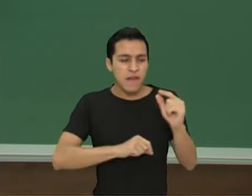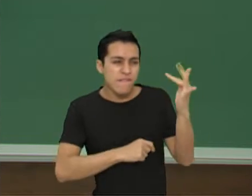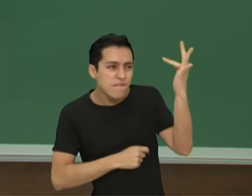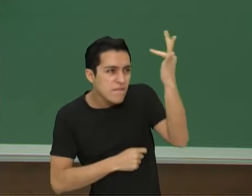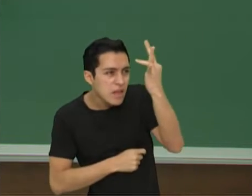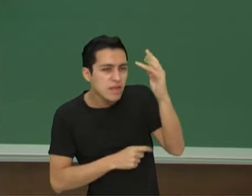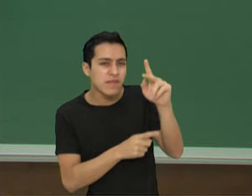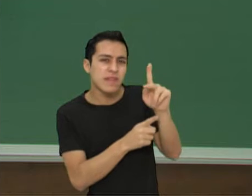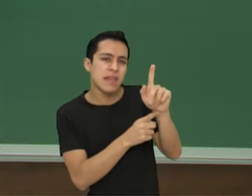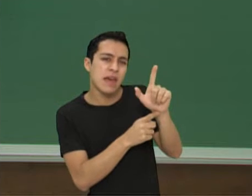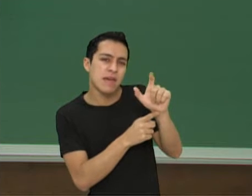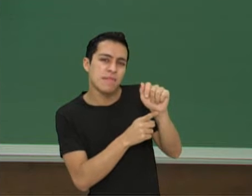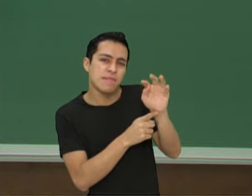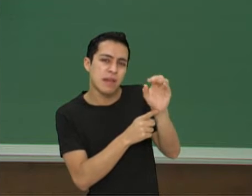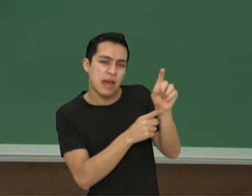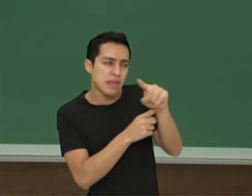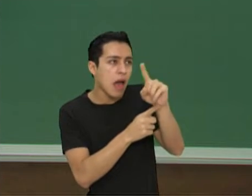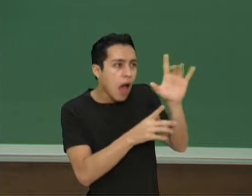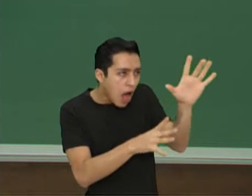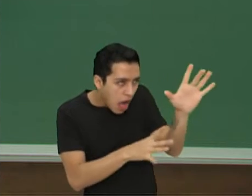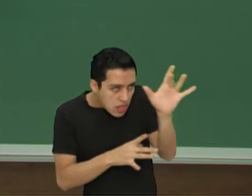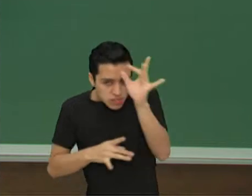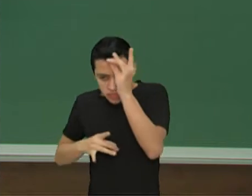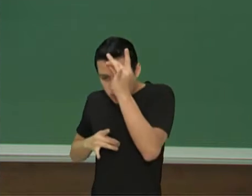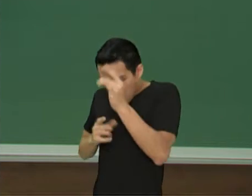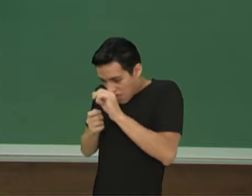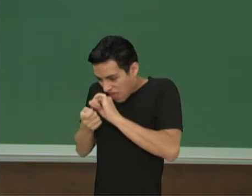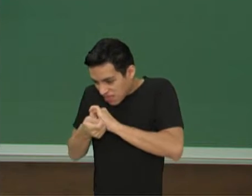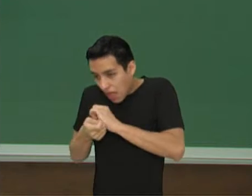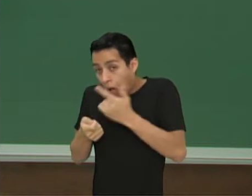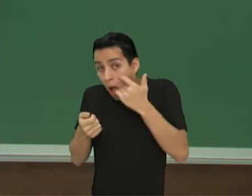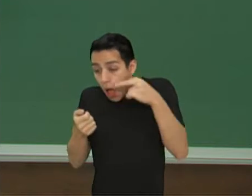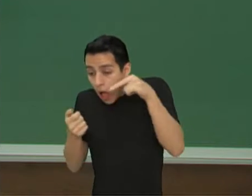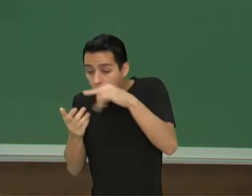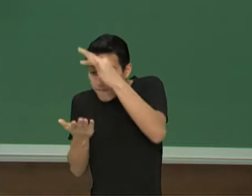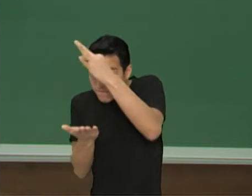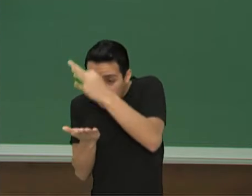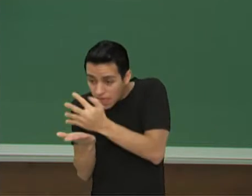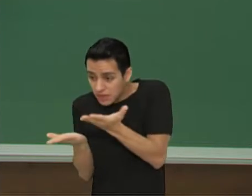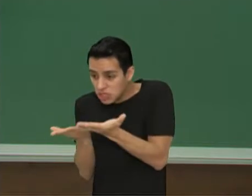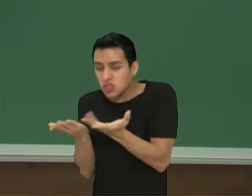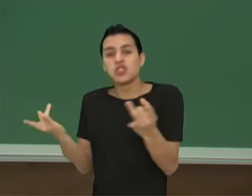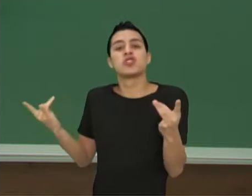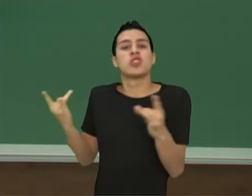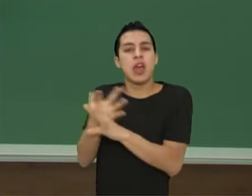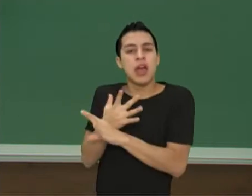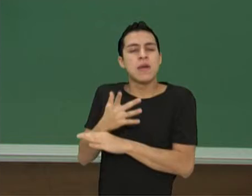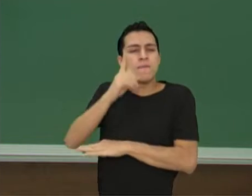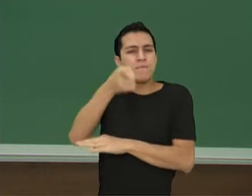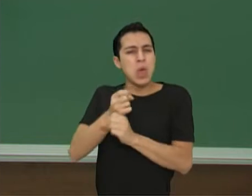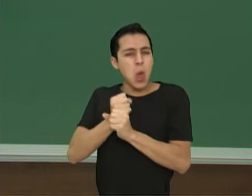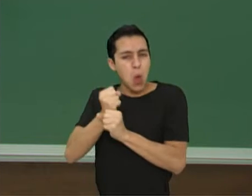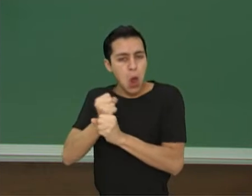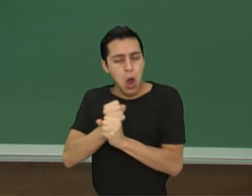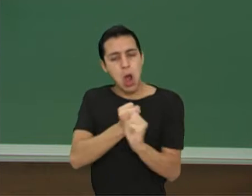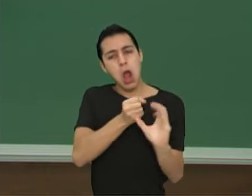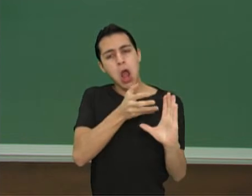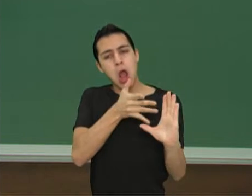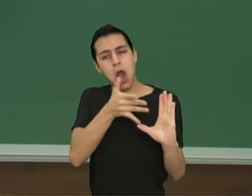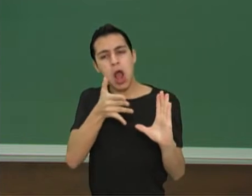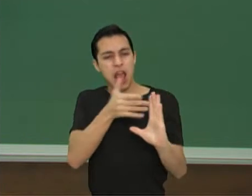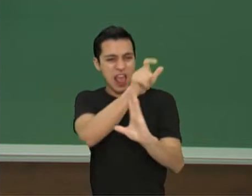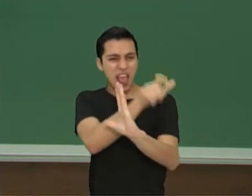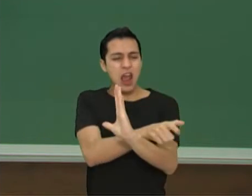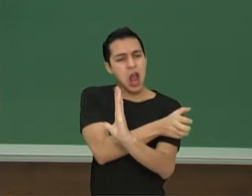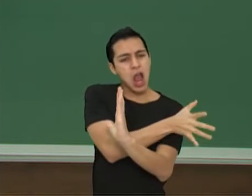do Platão dentro dos dogmas da fé cristã. Tá? Agora passou, né, praticamente 1000 anos desde Santo Agostinho.